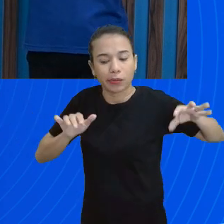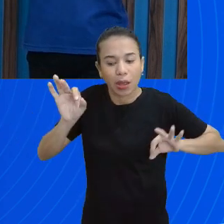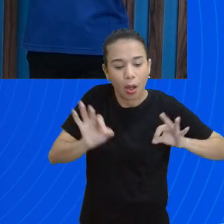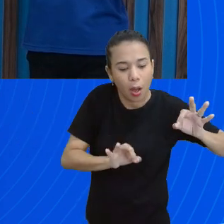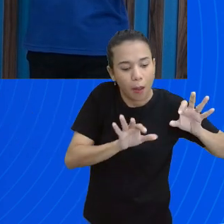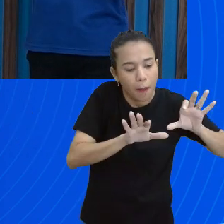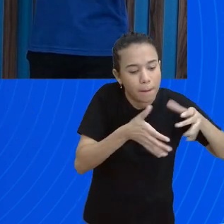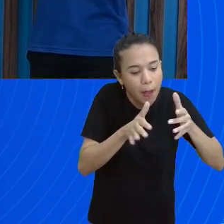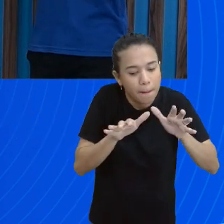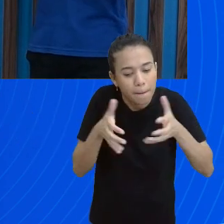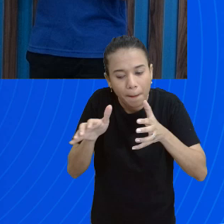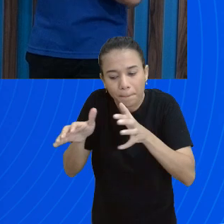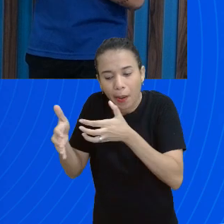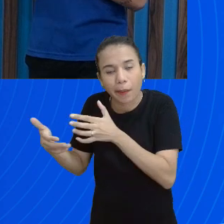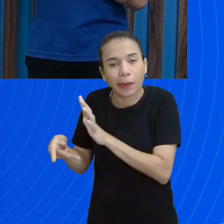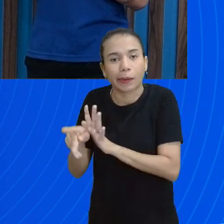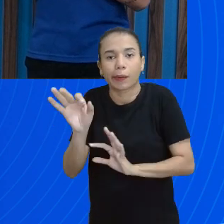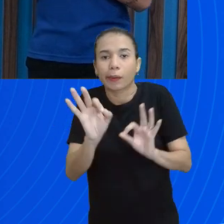ir diferenciando